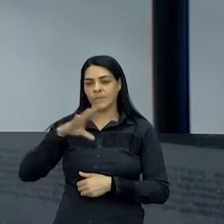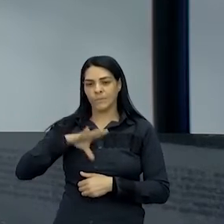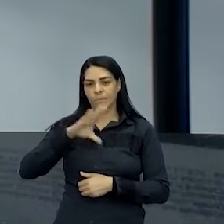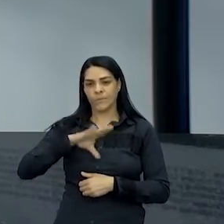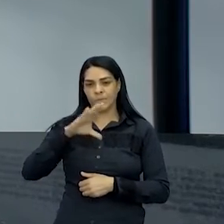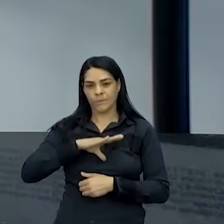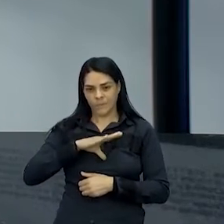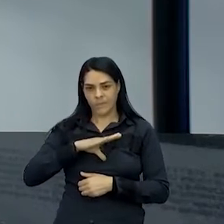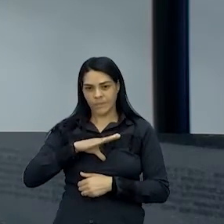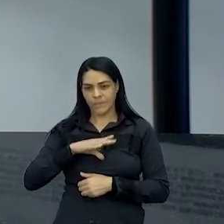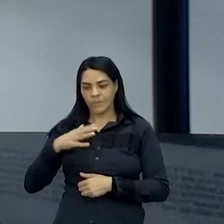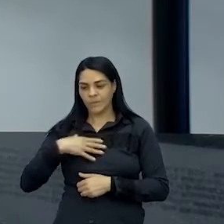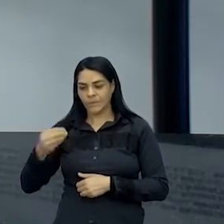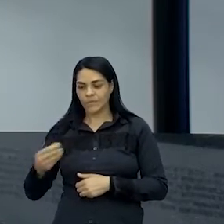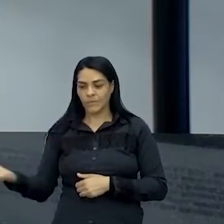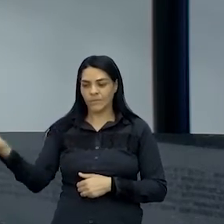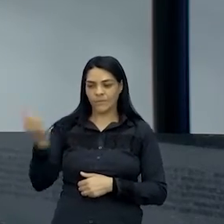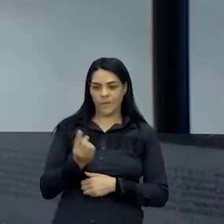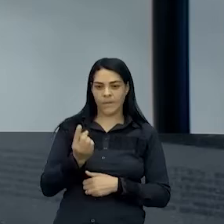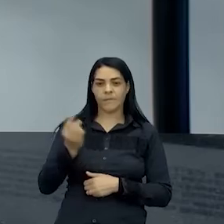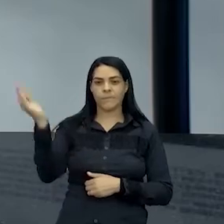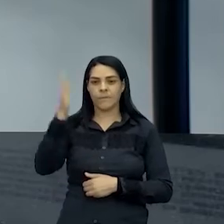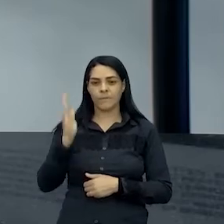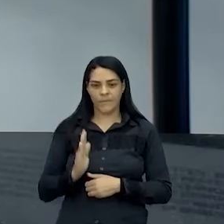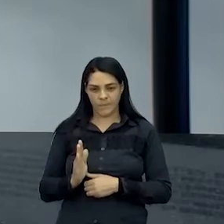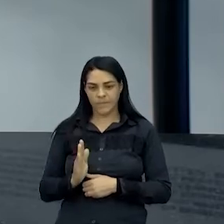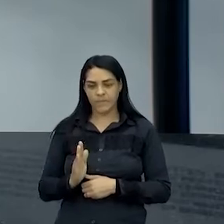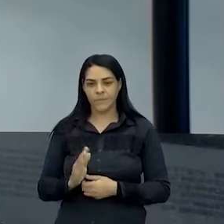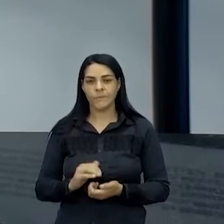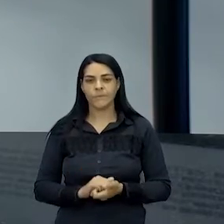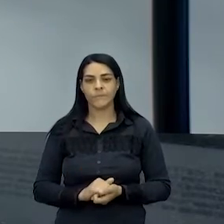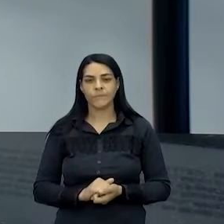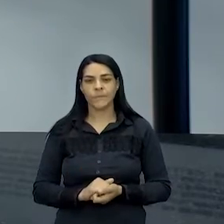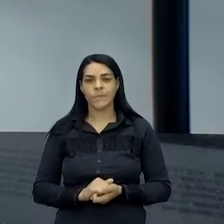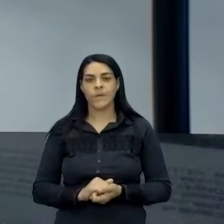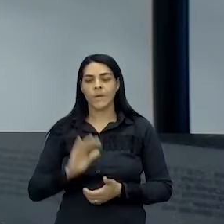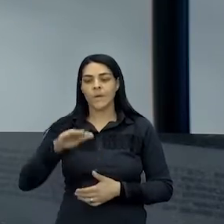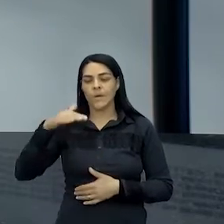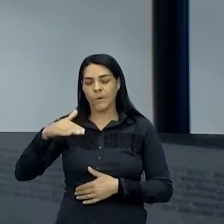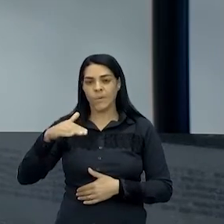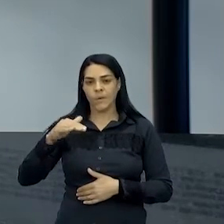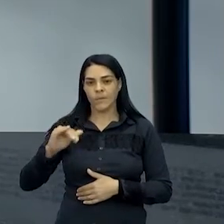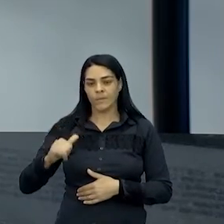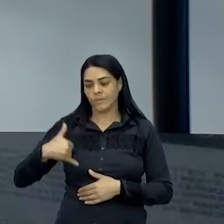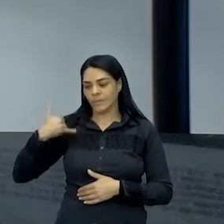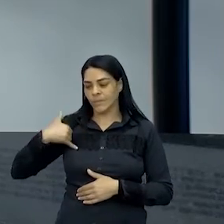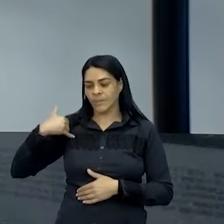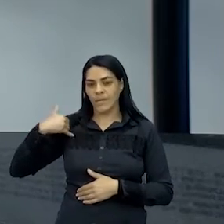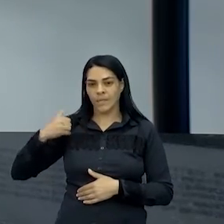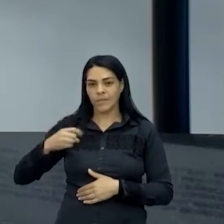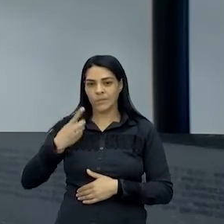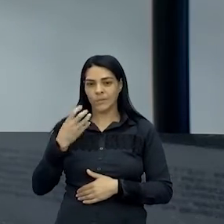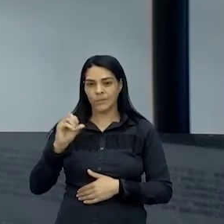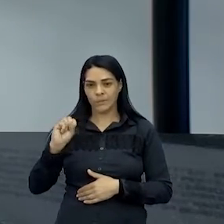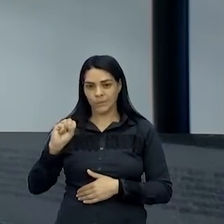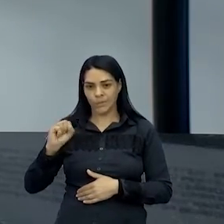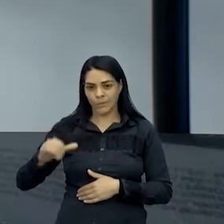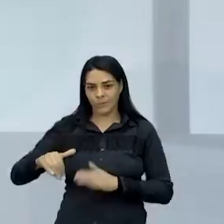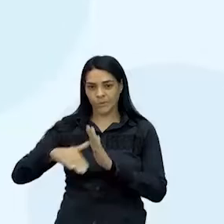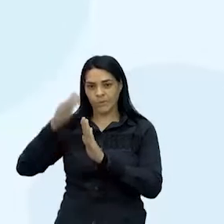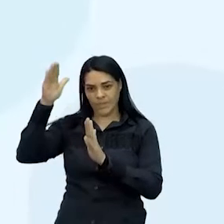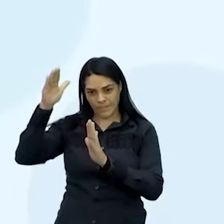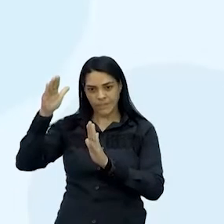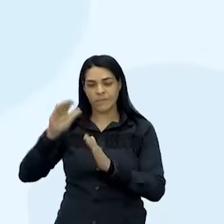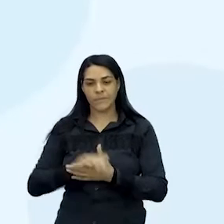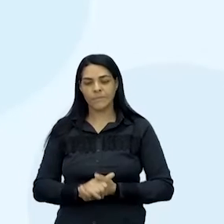regentes e quando o Dom Pedro II ele se torna maior de idade, aí ele assume o trono. E depois nós temos essa